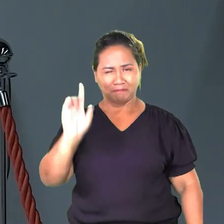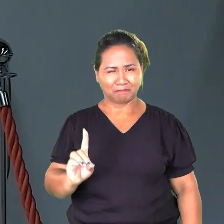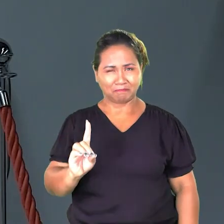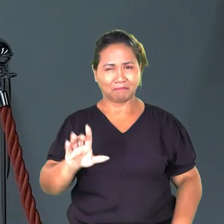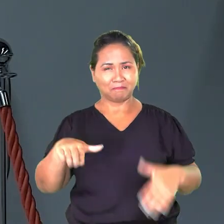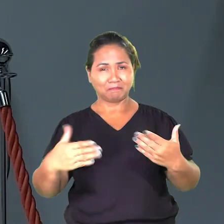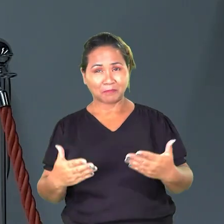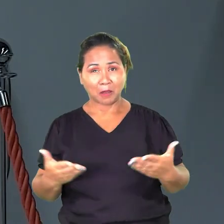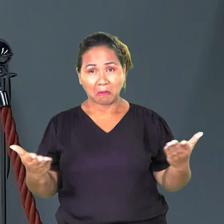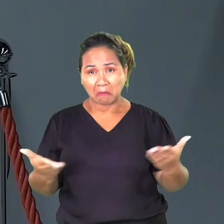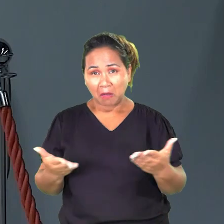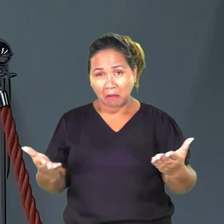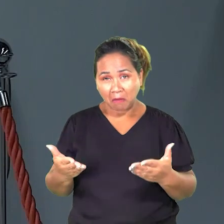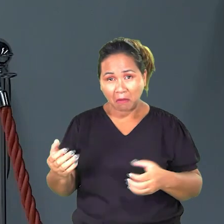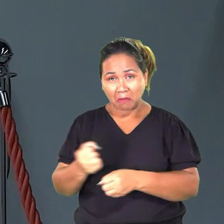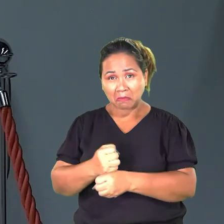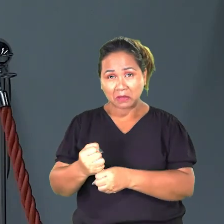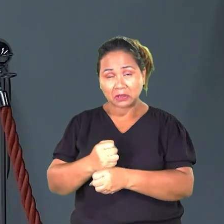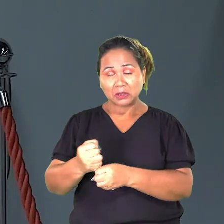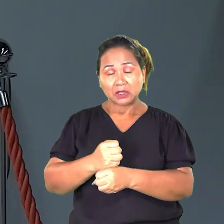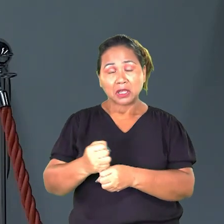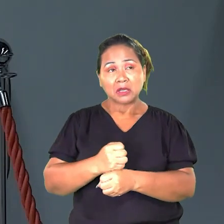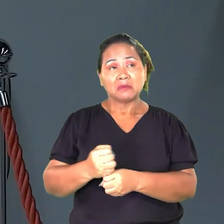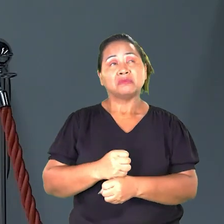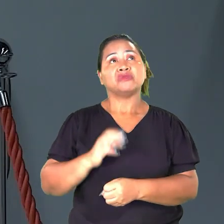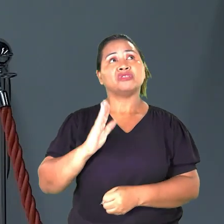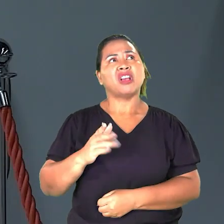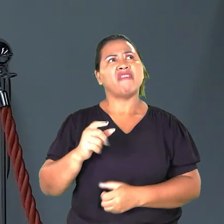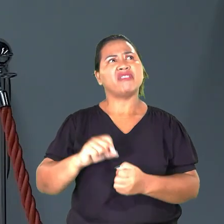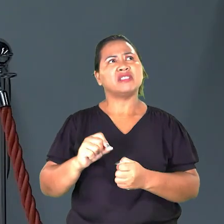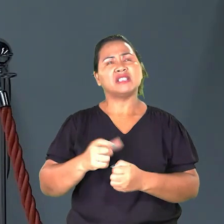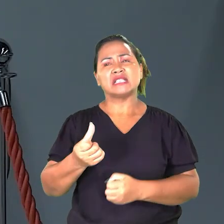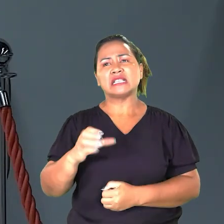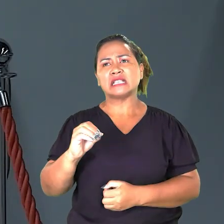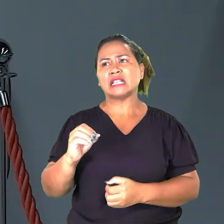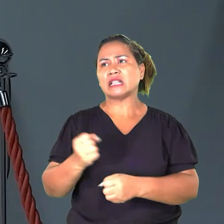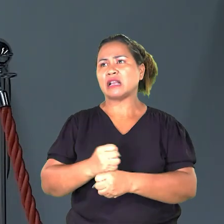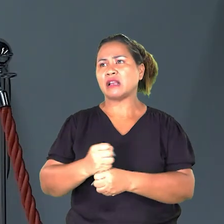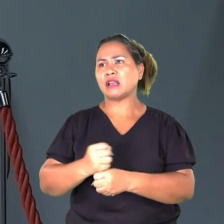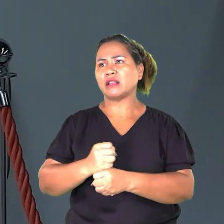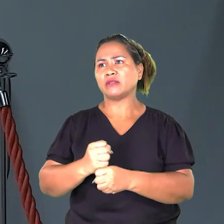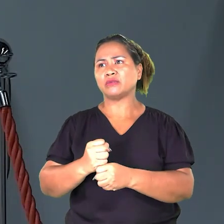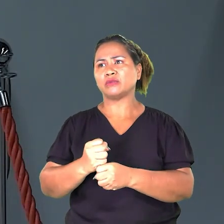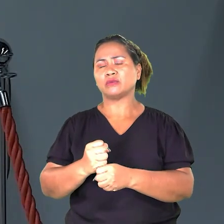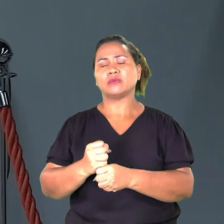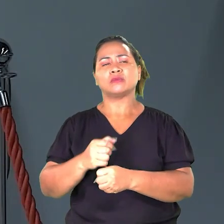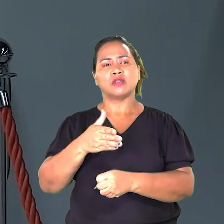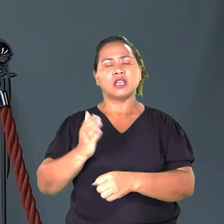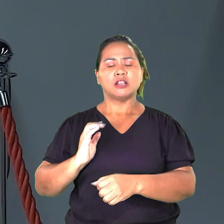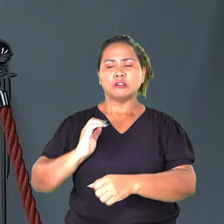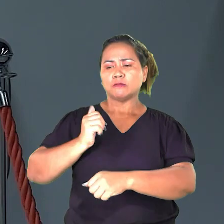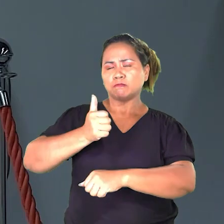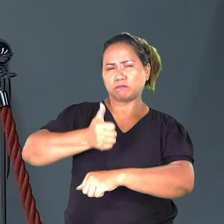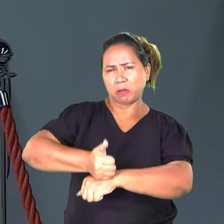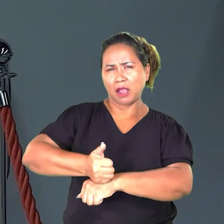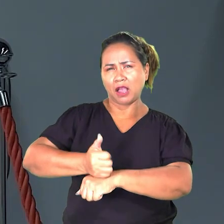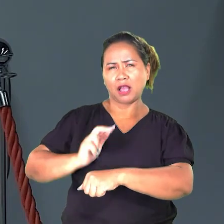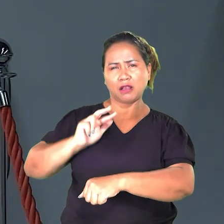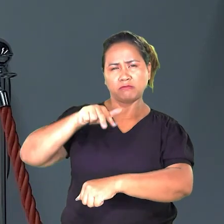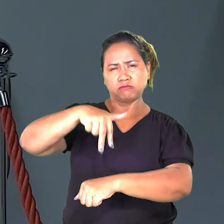Neste ano de 2023, quando Paulo Bonfim completaria 60 anos de sua posse na Academia Paulista de